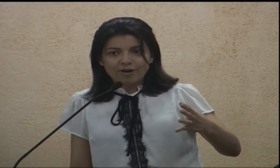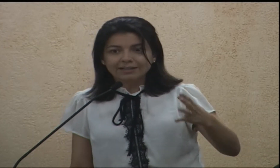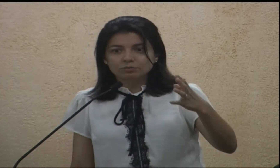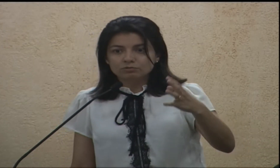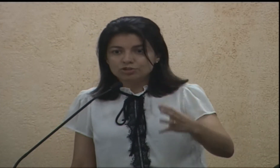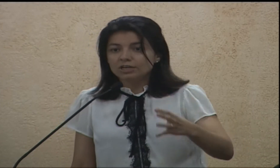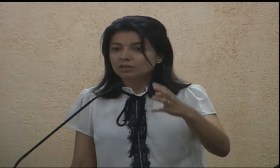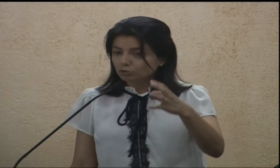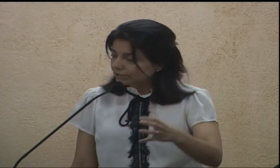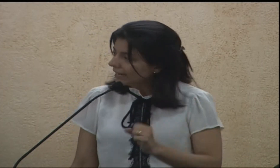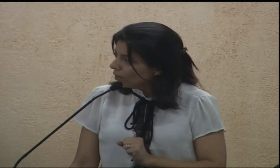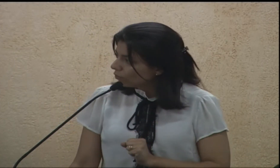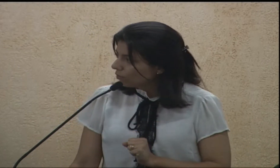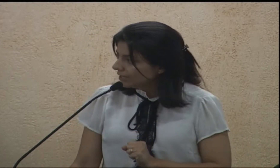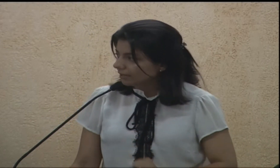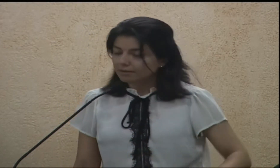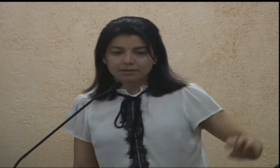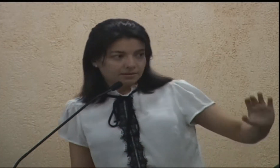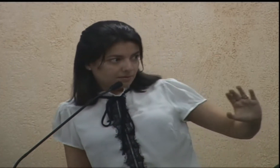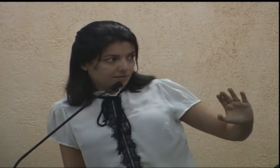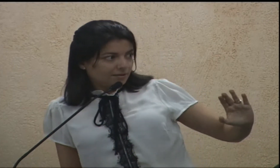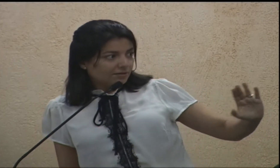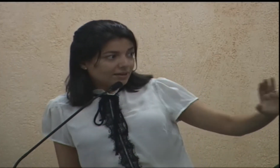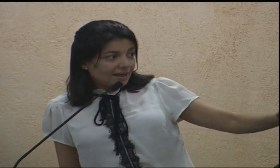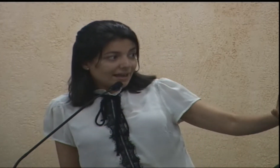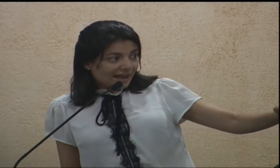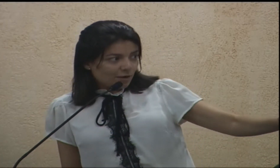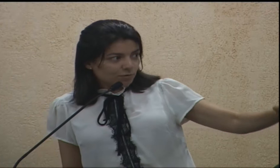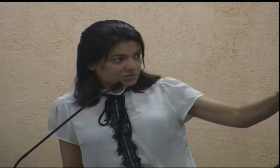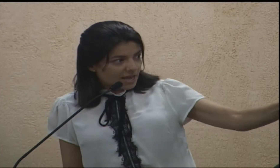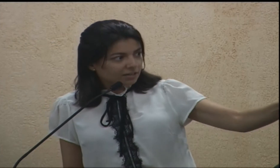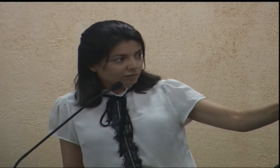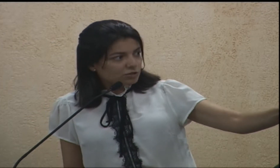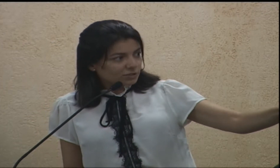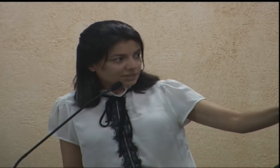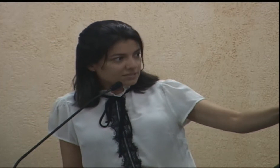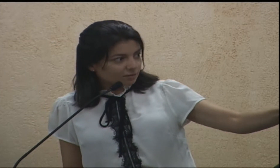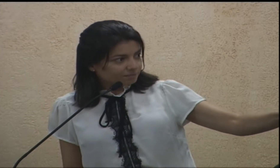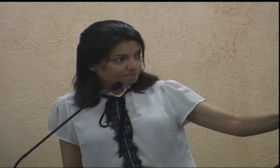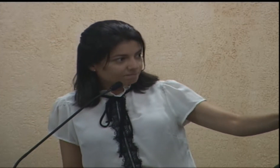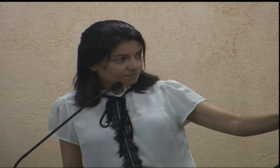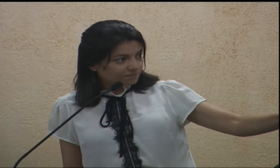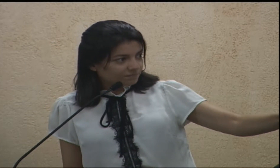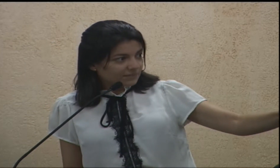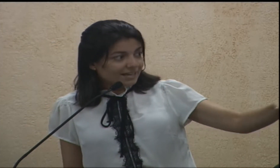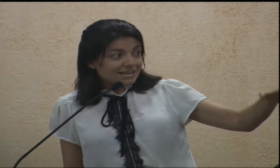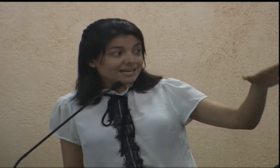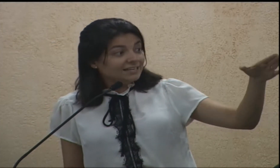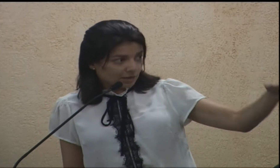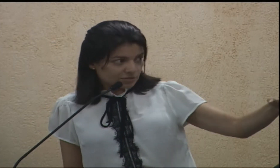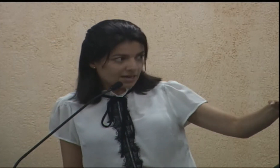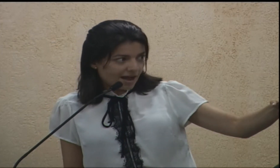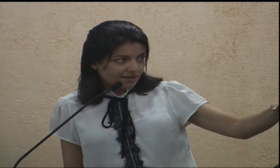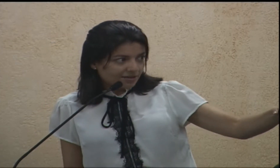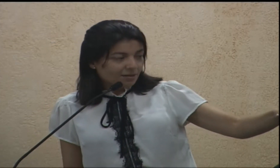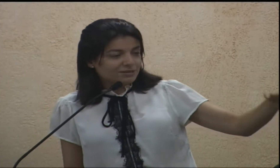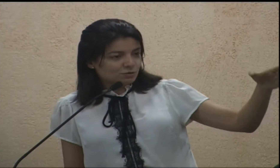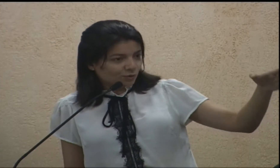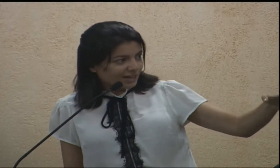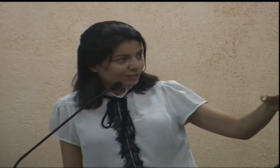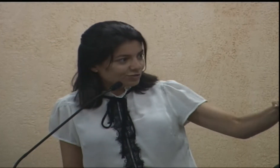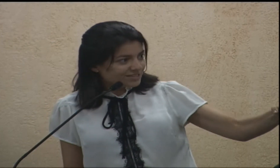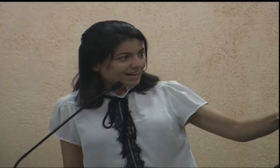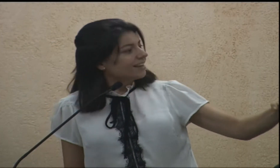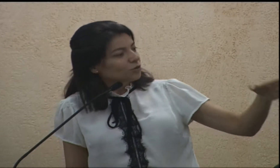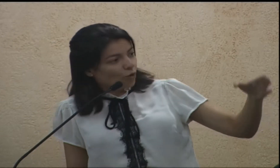ao fato de tornar algo ruim. Eu sei que não foi sua intenção. E não será. Mas eu